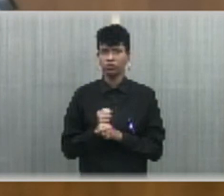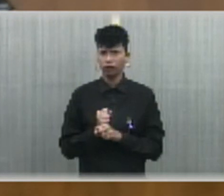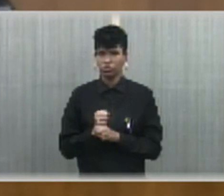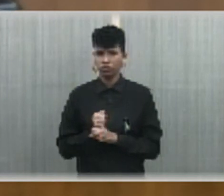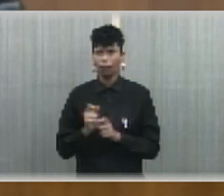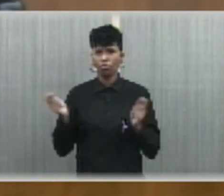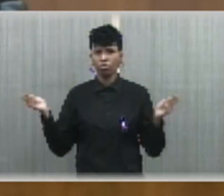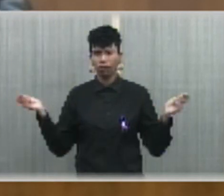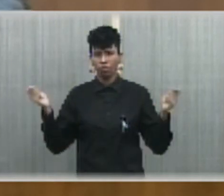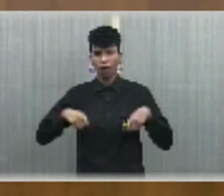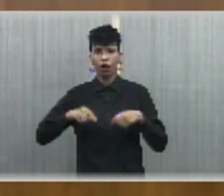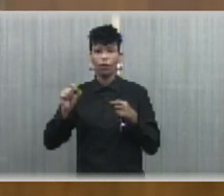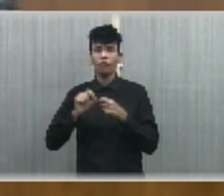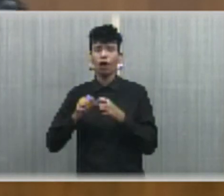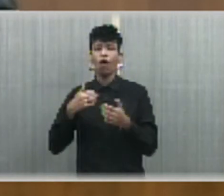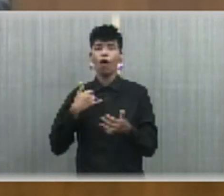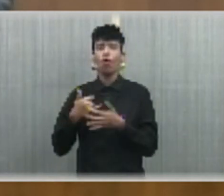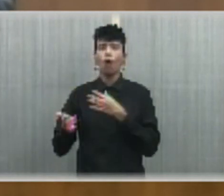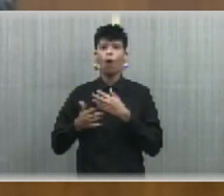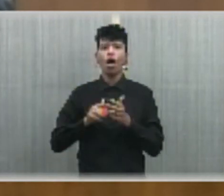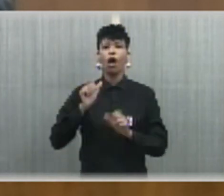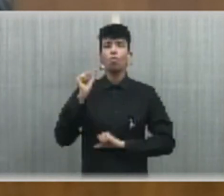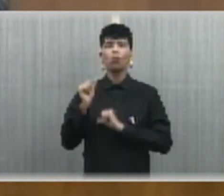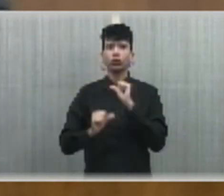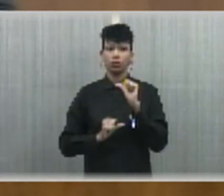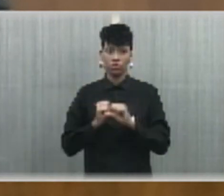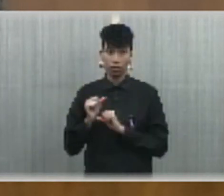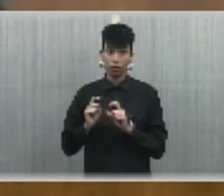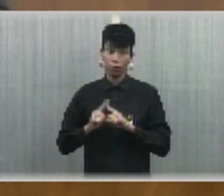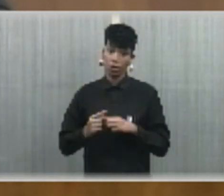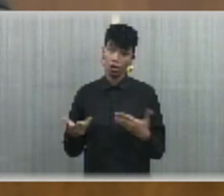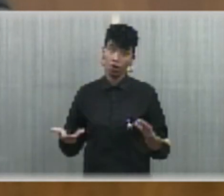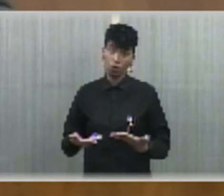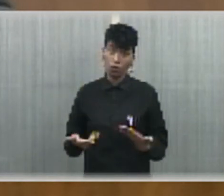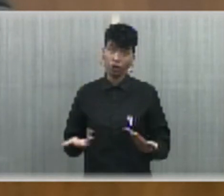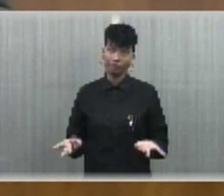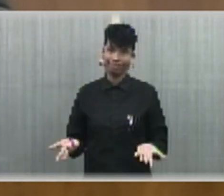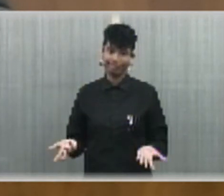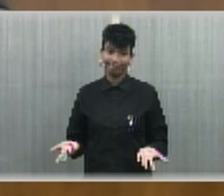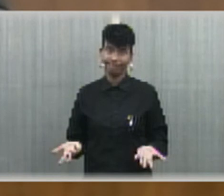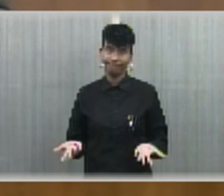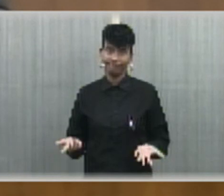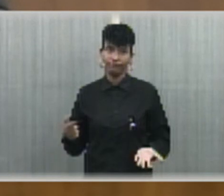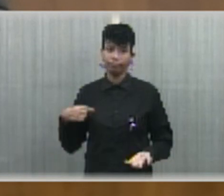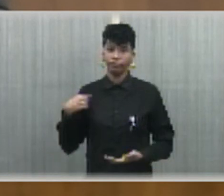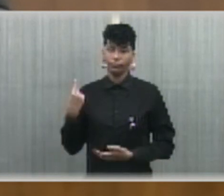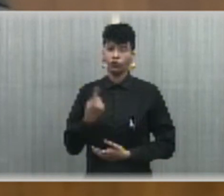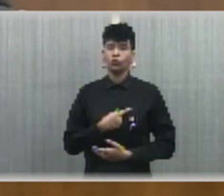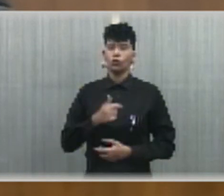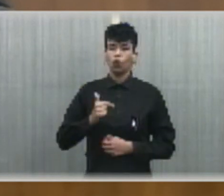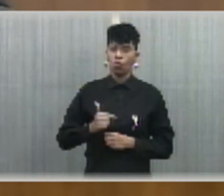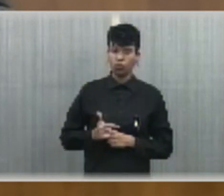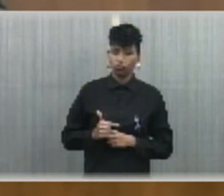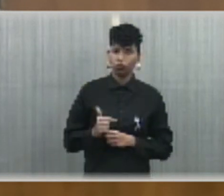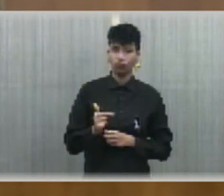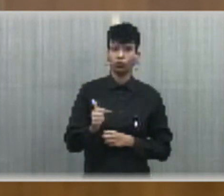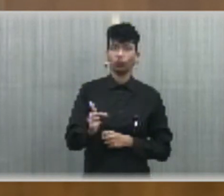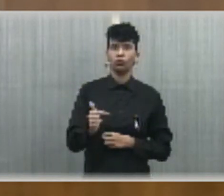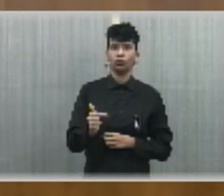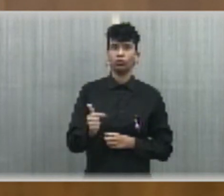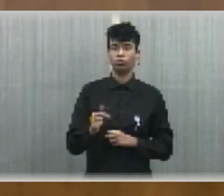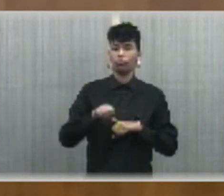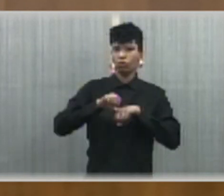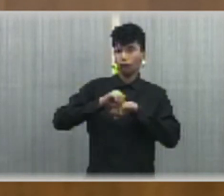se fazer qualquer revolução. Agora, infelizmente, nós continuamos no fim da fila. Seja